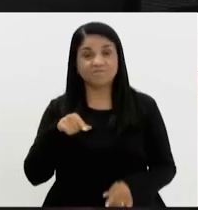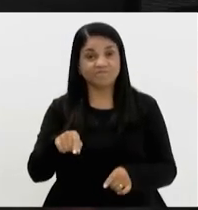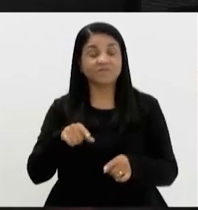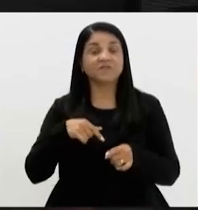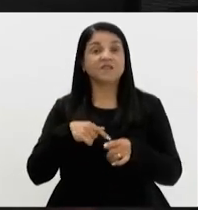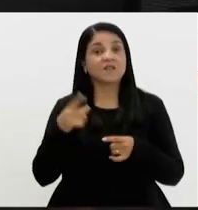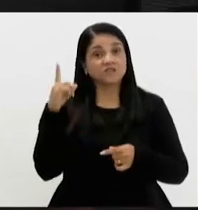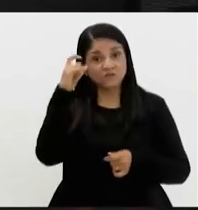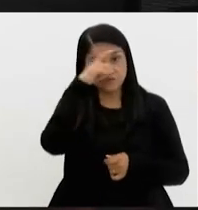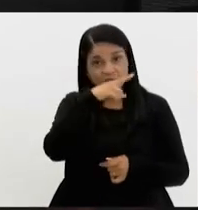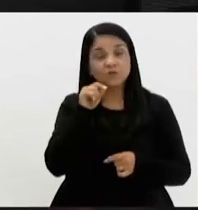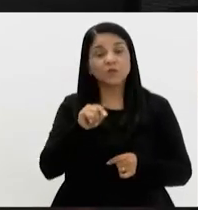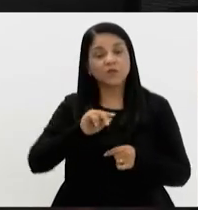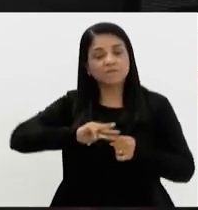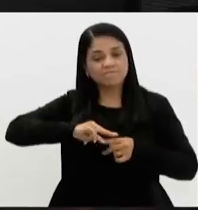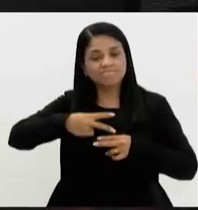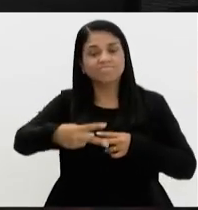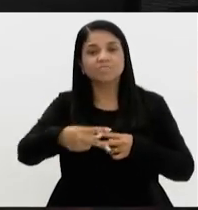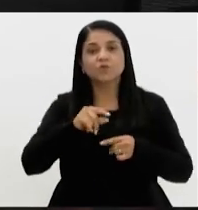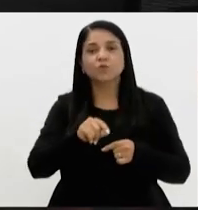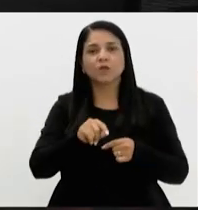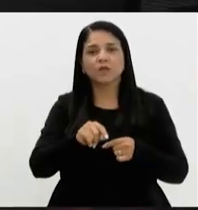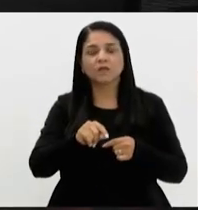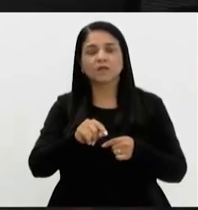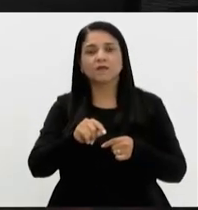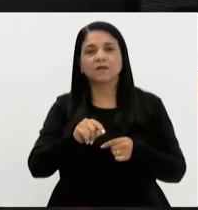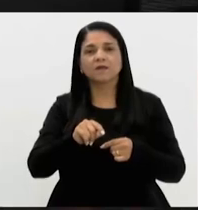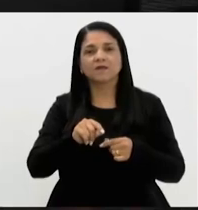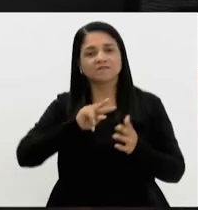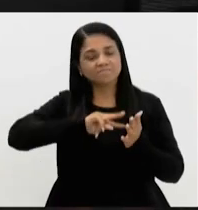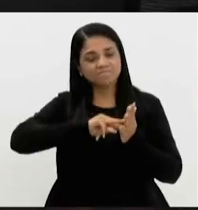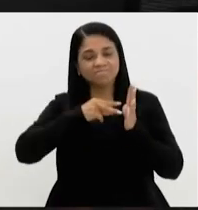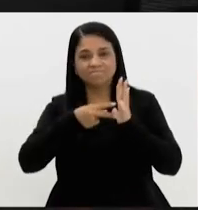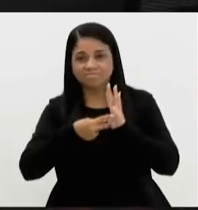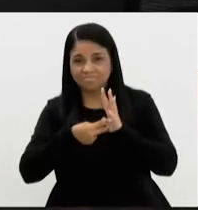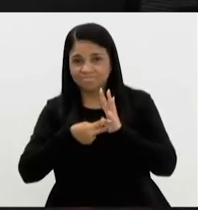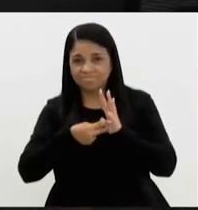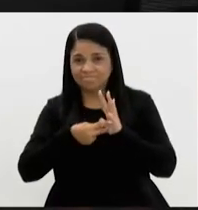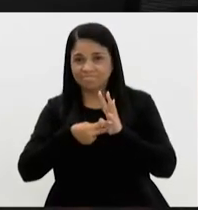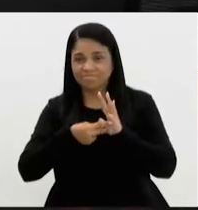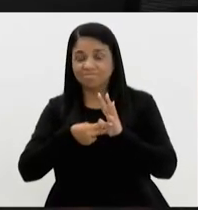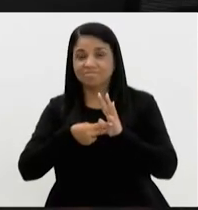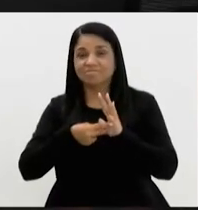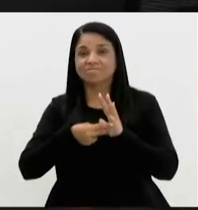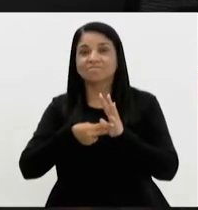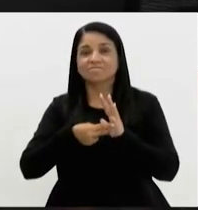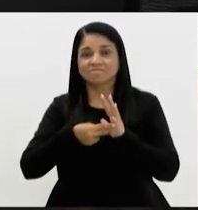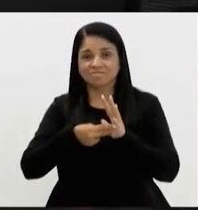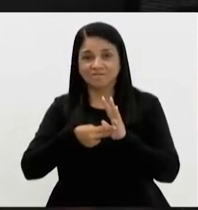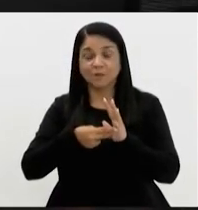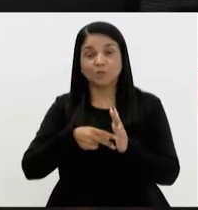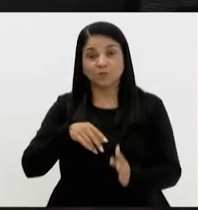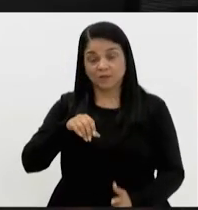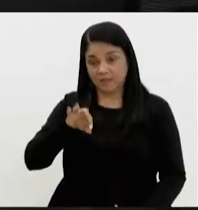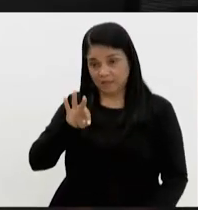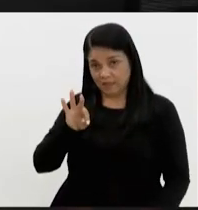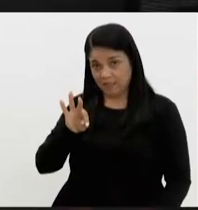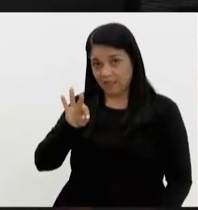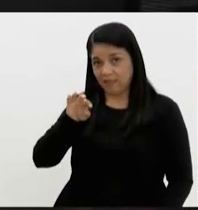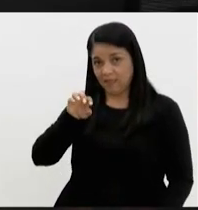efeitos prospectivos Ou seja a situação que foi colocada pro TSE